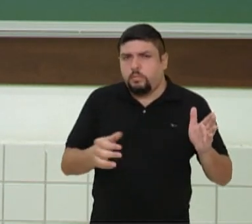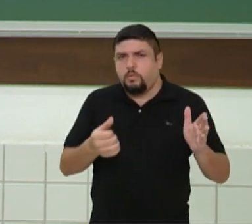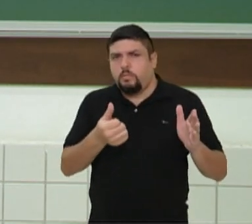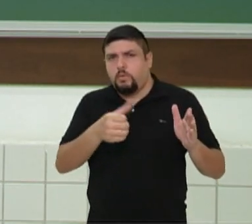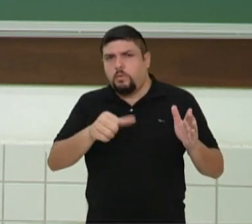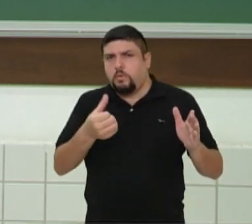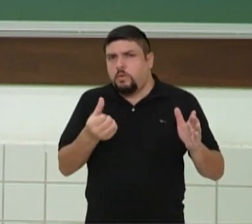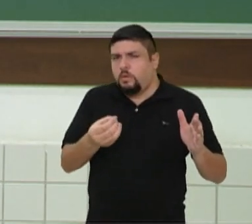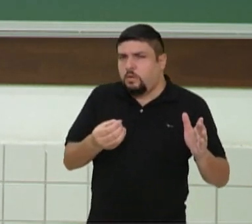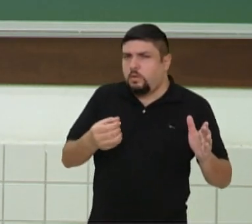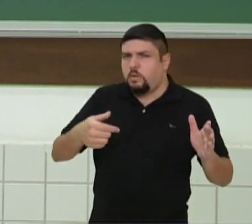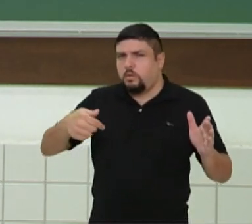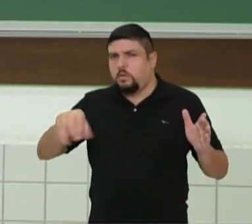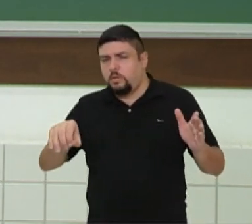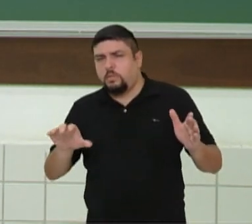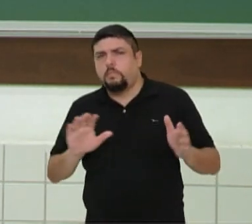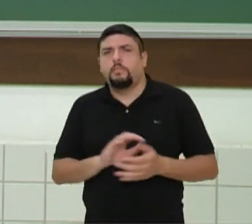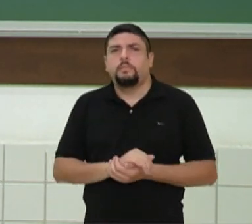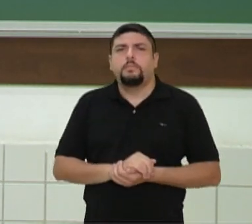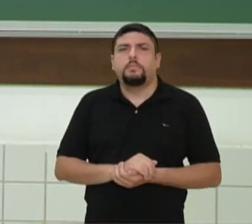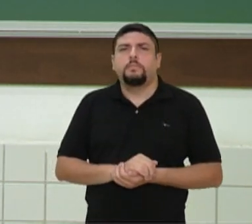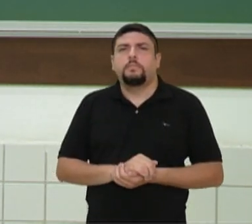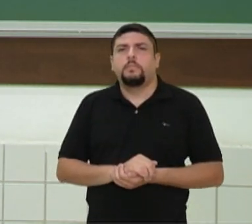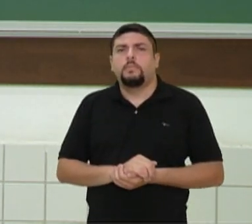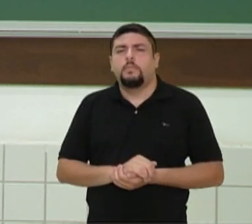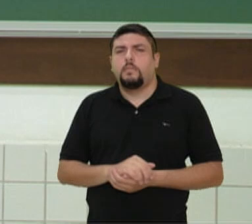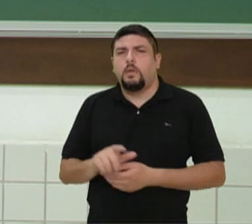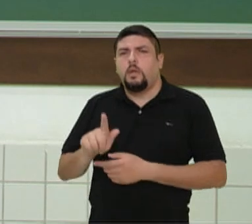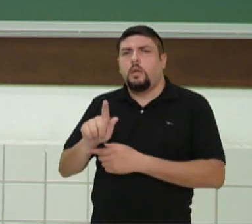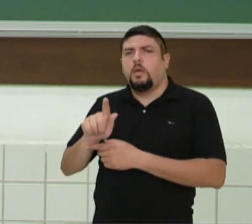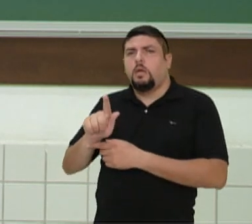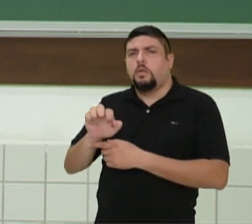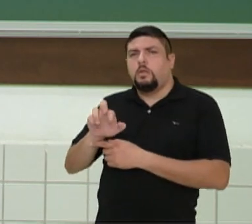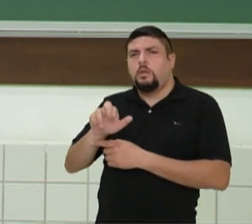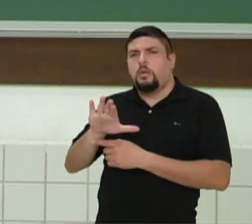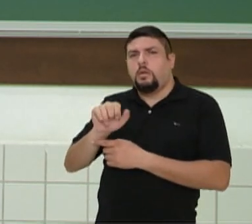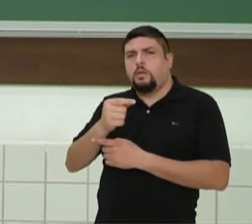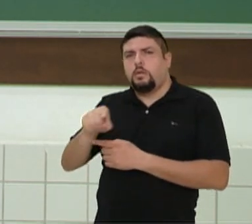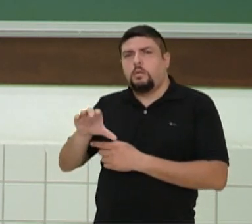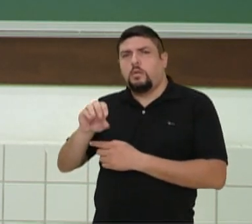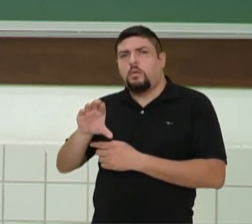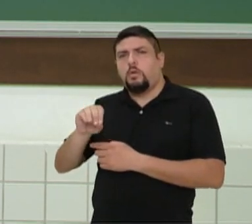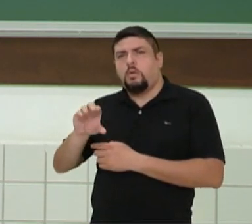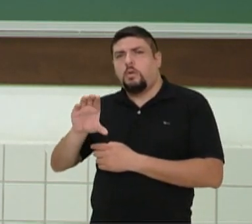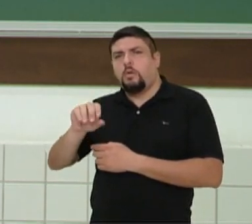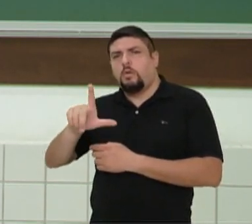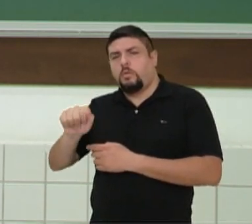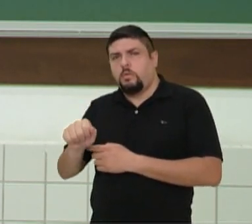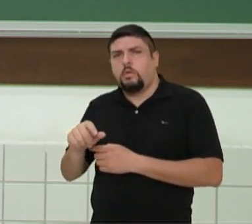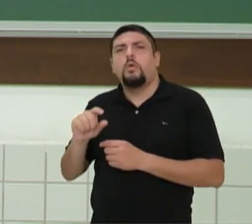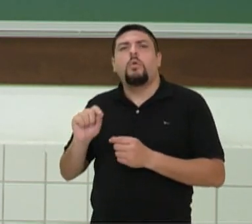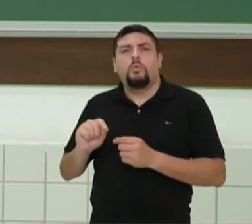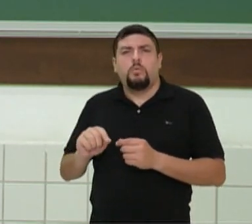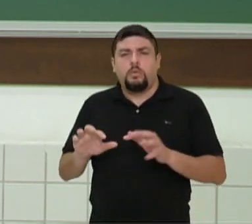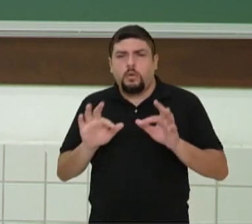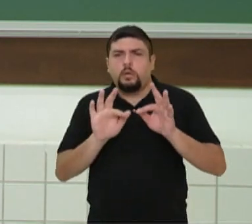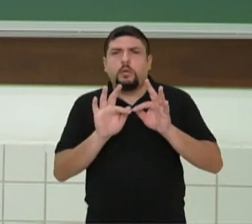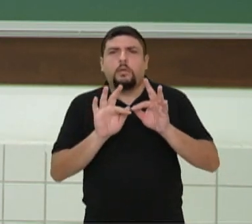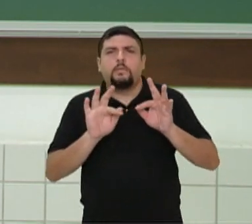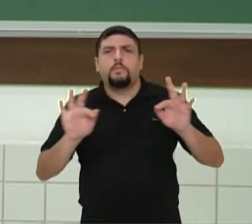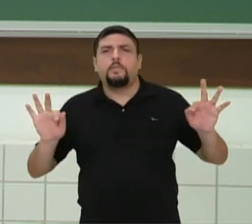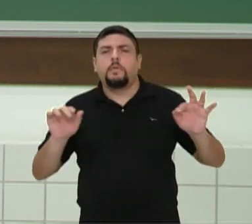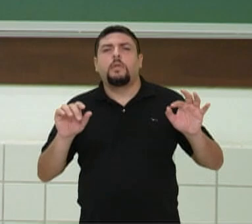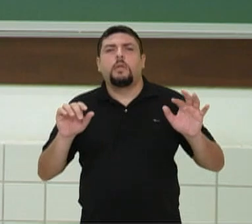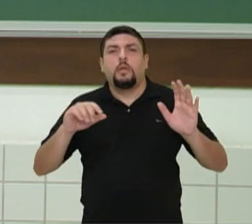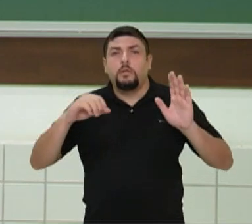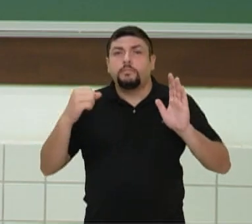vamos analisar depois. Mas veja aqui, ó. Geração Coca-Cola acabou sendo um símbolo, né, uma frase que simbolizou, uma